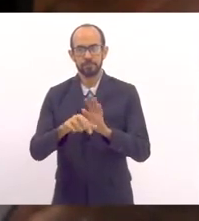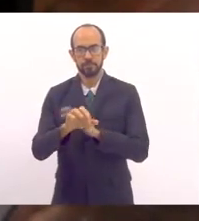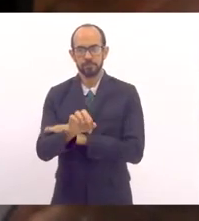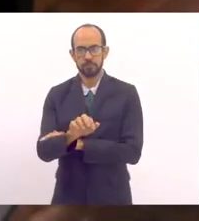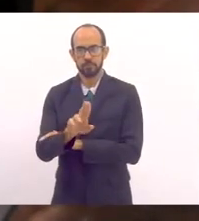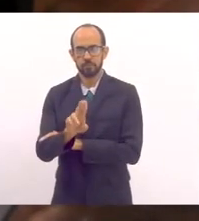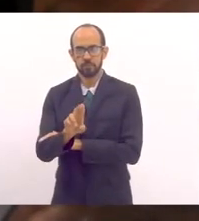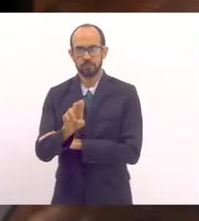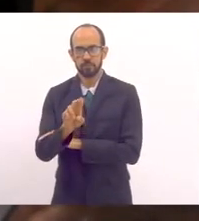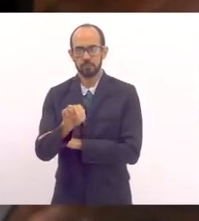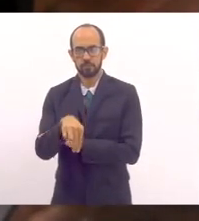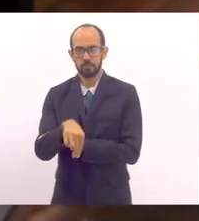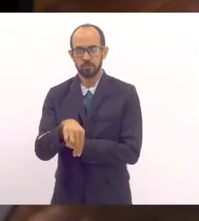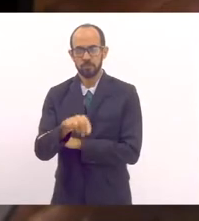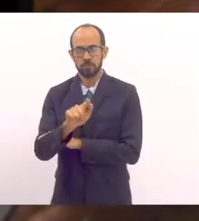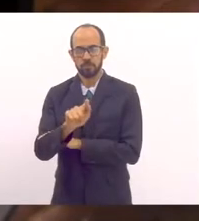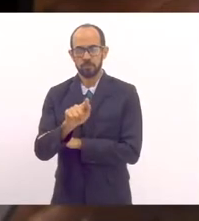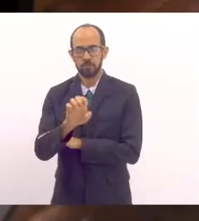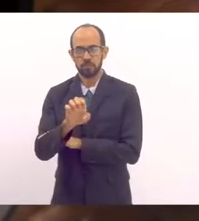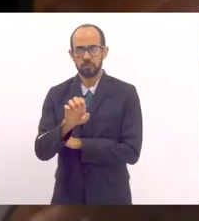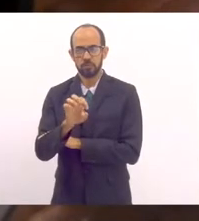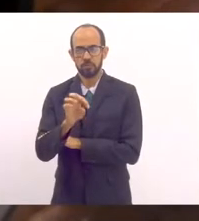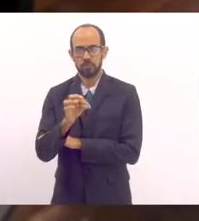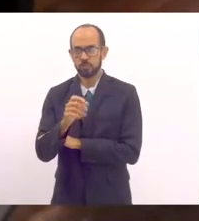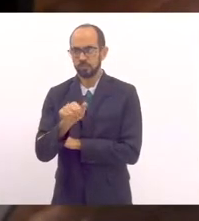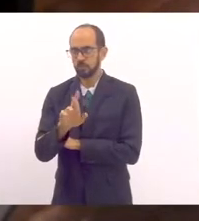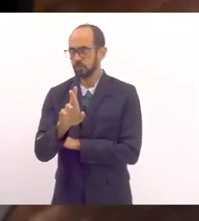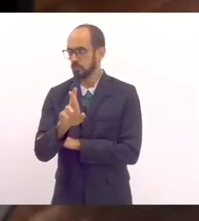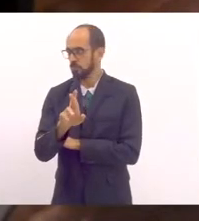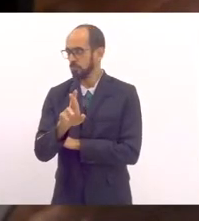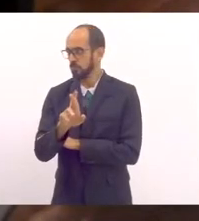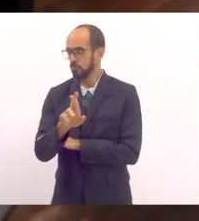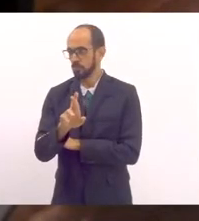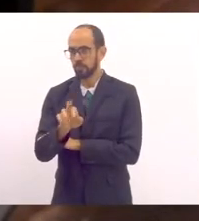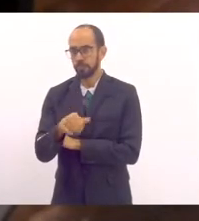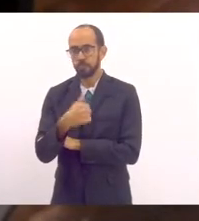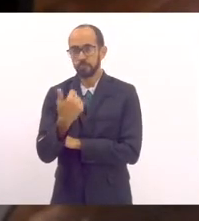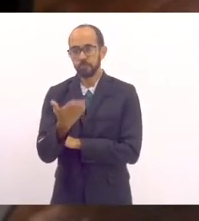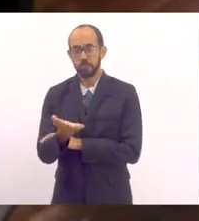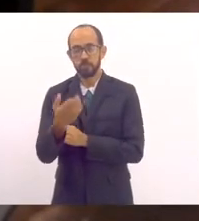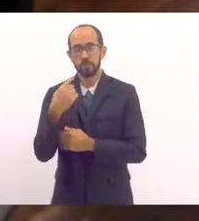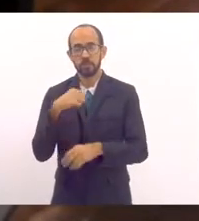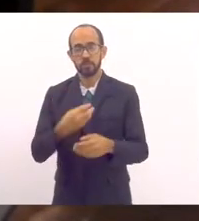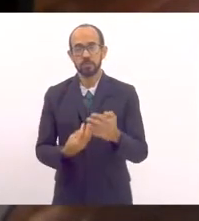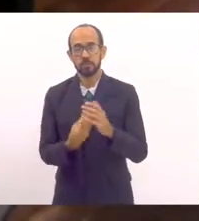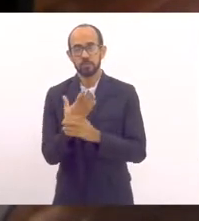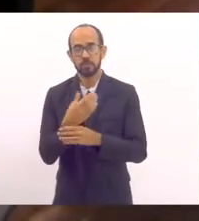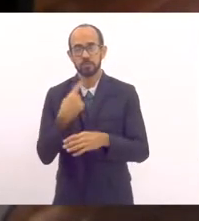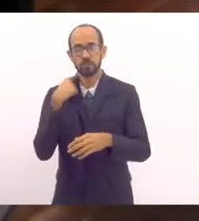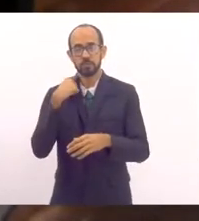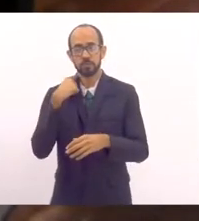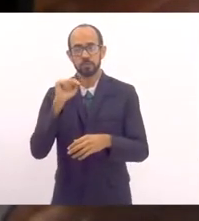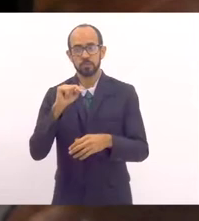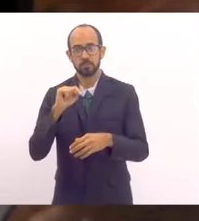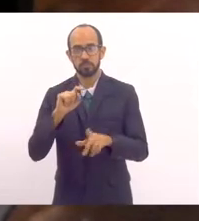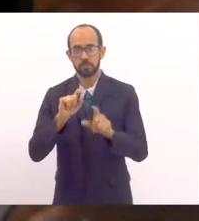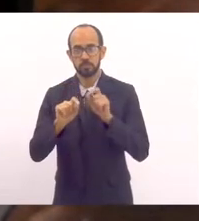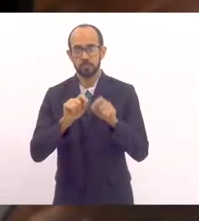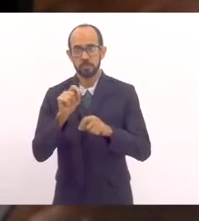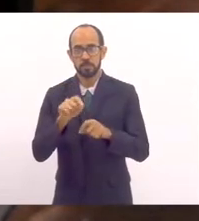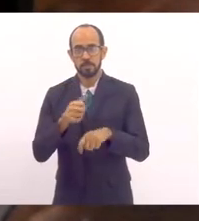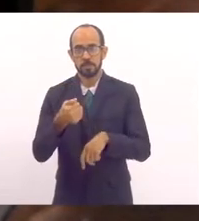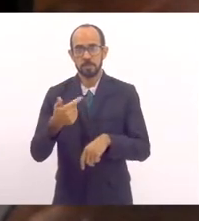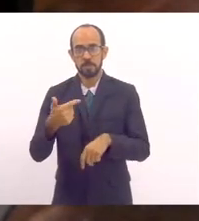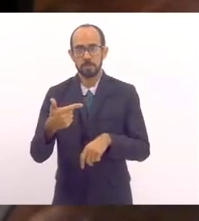trabalho espetacular. E aí, deputada, nós tivemos em Minas Gerais, que nós temos no Rio de Janeiro 12